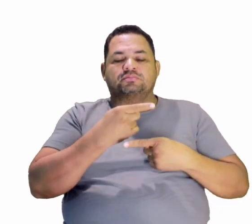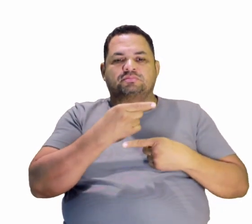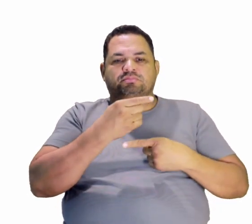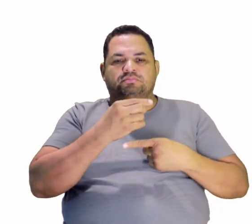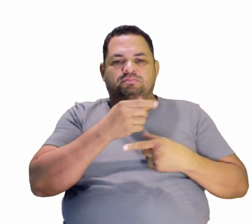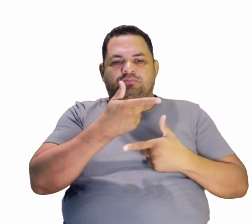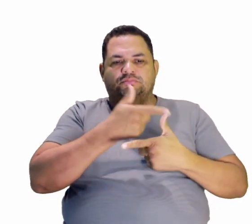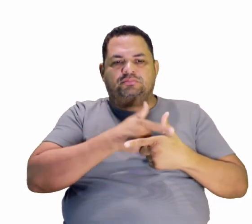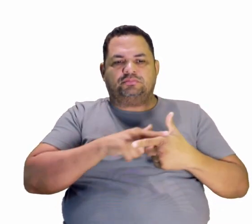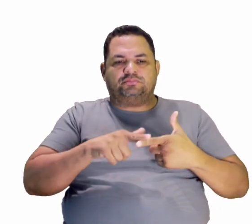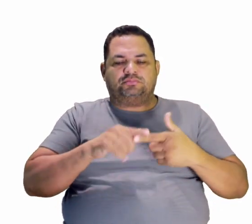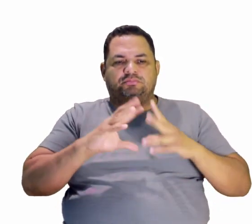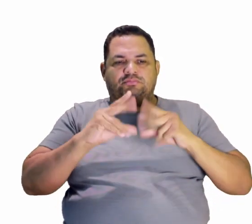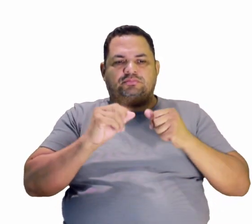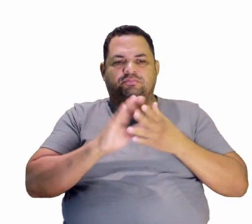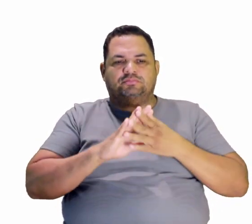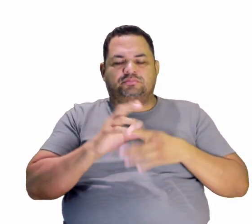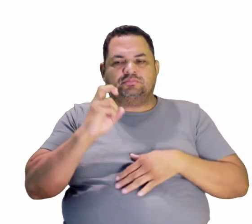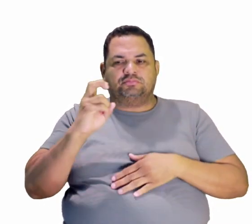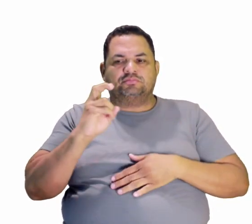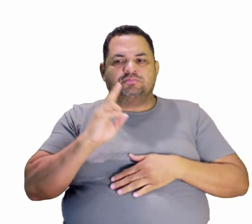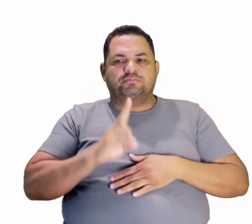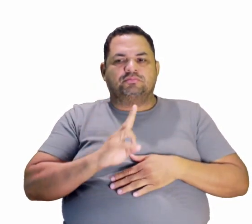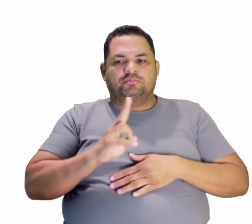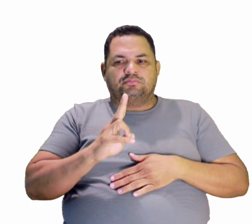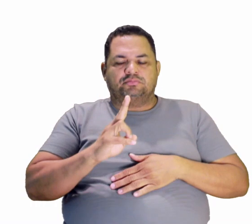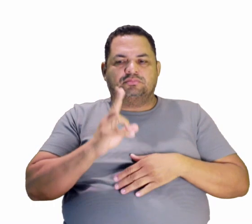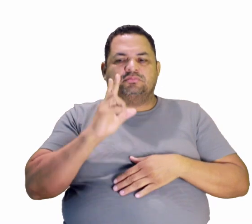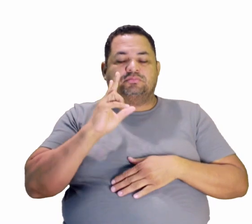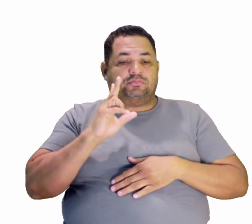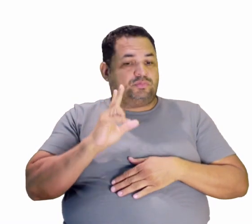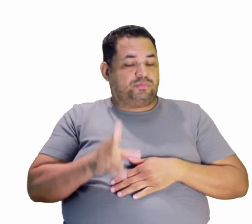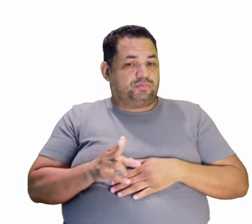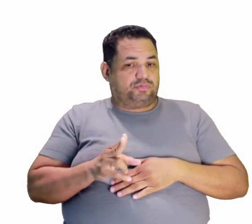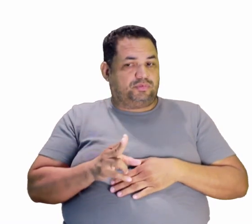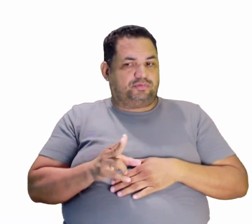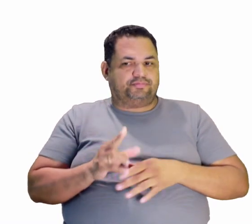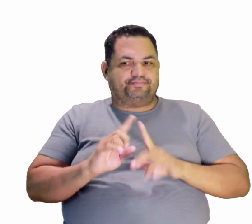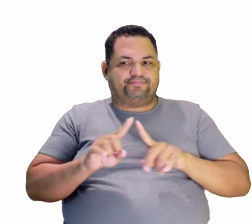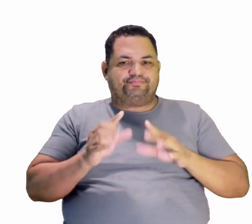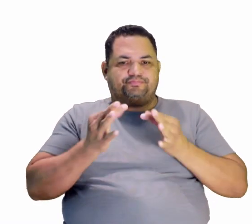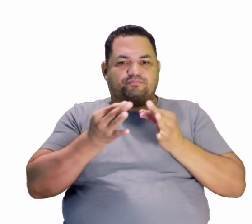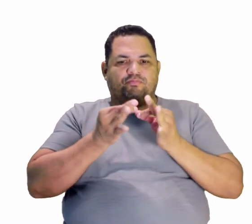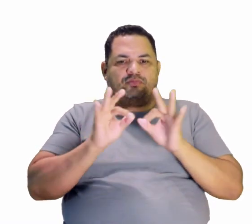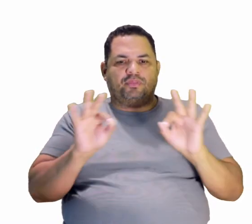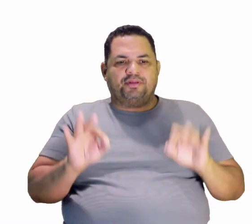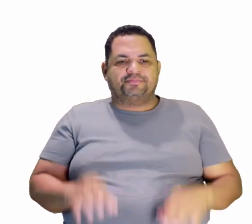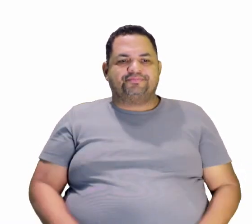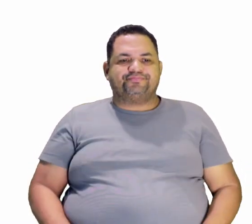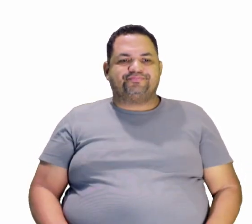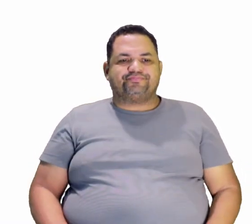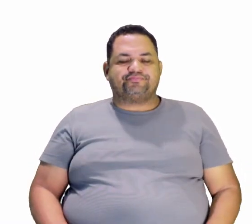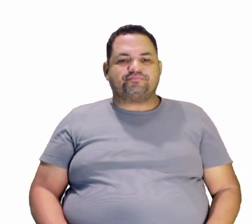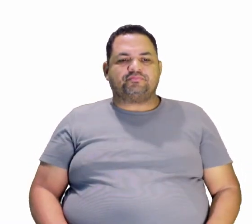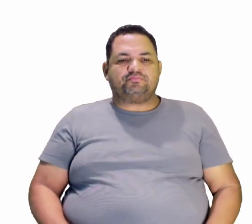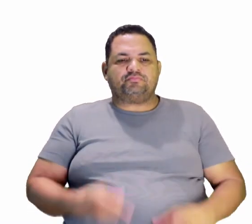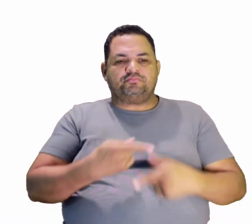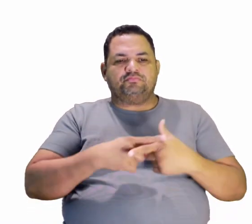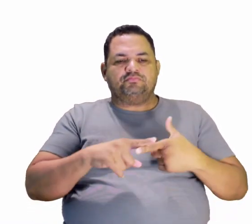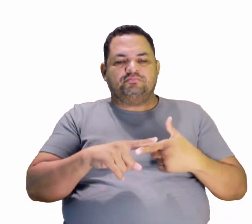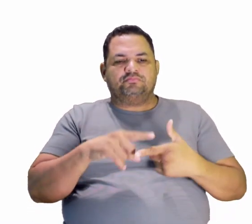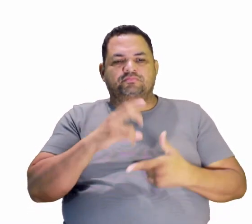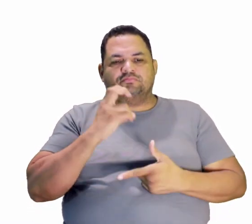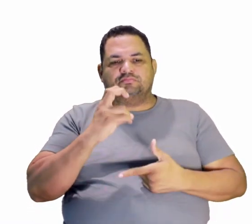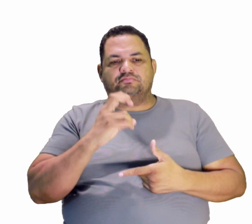eu deixo essa equação mais simples, continua sendo a mesma equação, mas mais simples. Então, dividir por 5 deu 1, 1